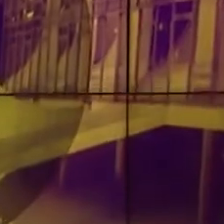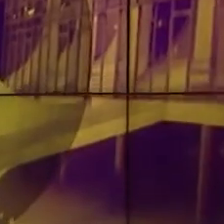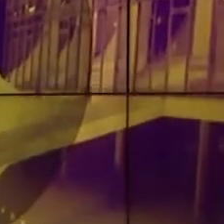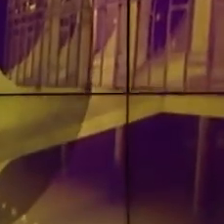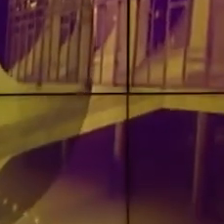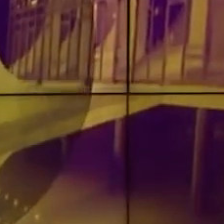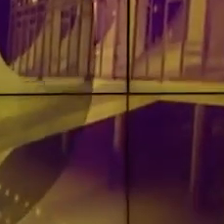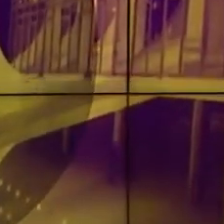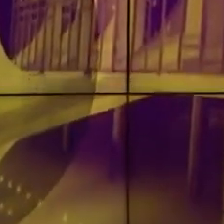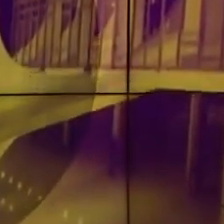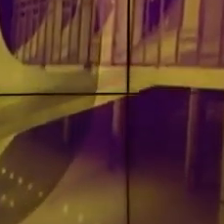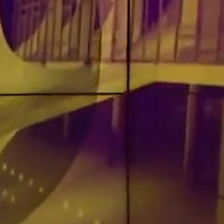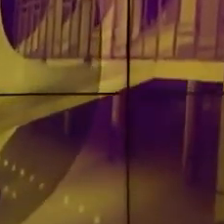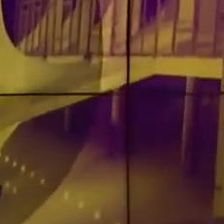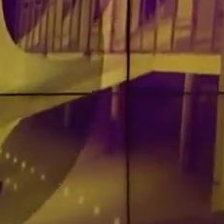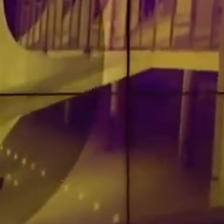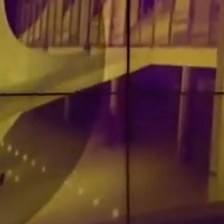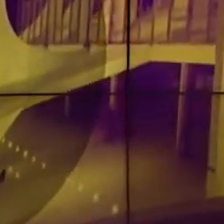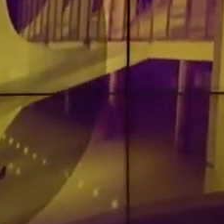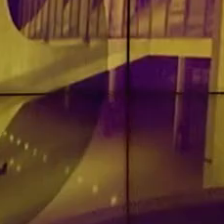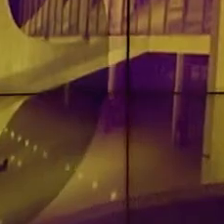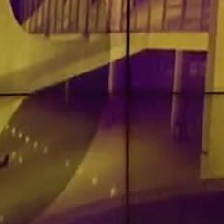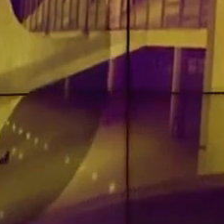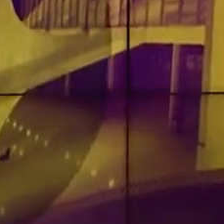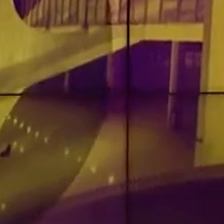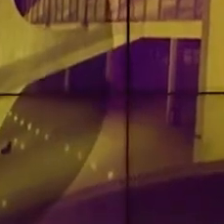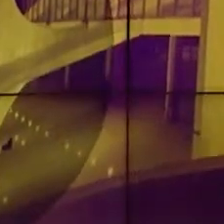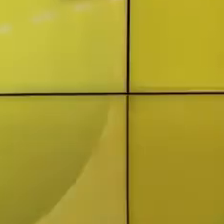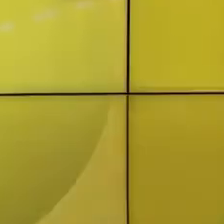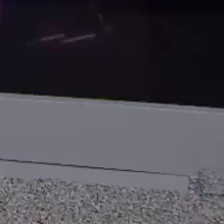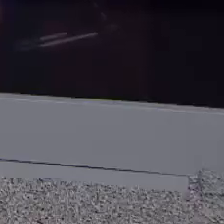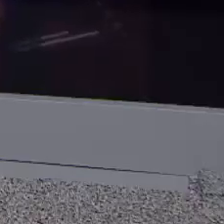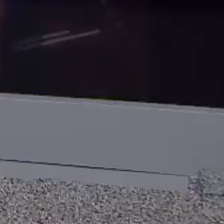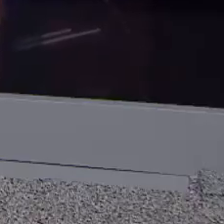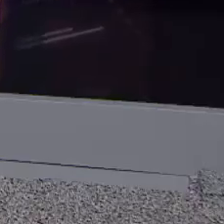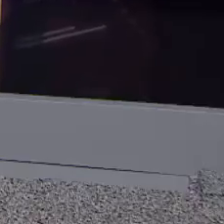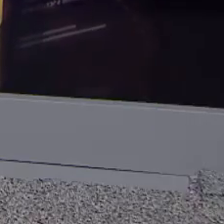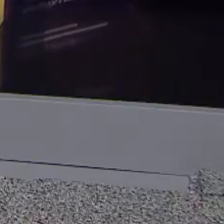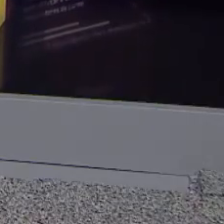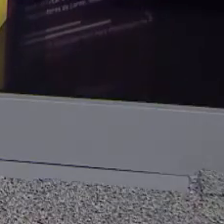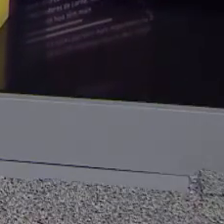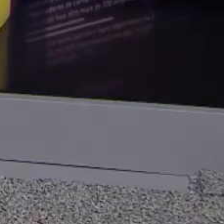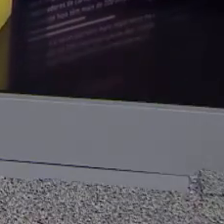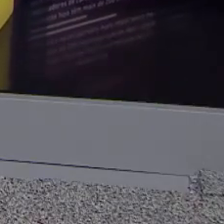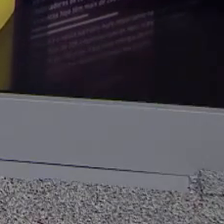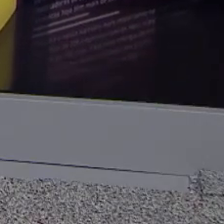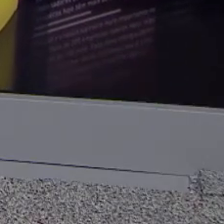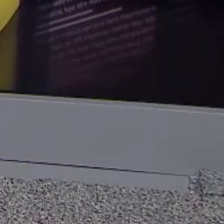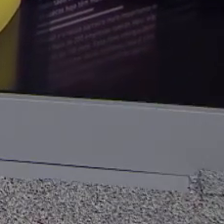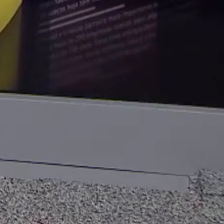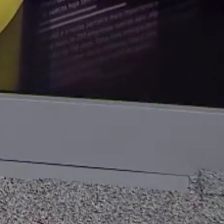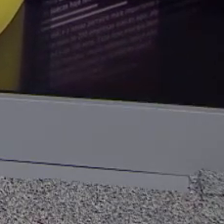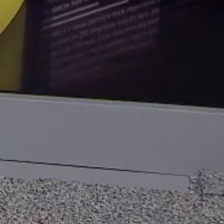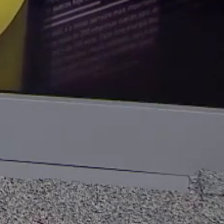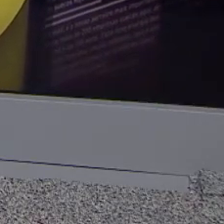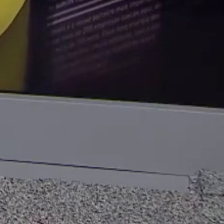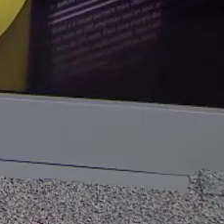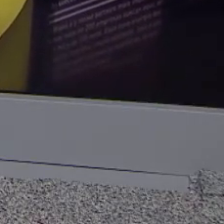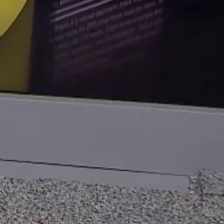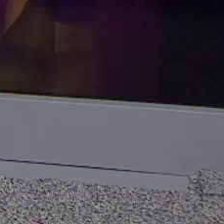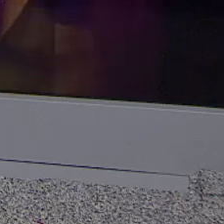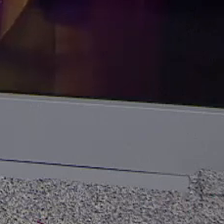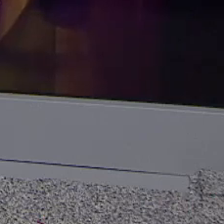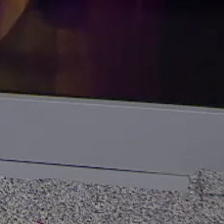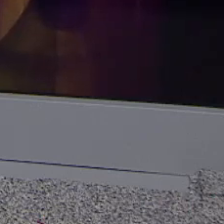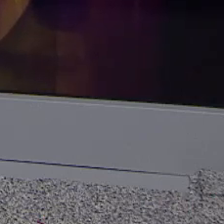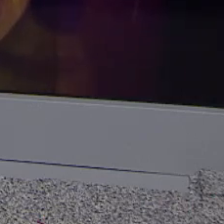Diálogo, inclusive, entre ambientalistas e produtores. Nós ficamos por aqui. Mais informações ao longo